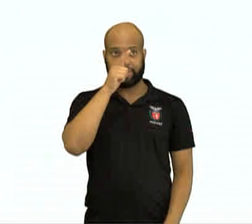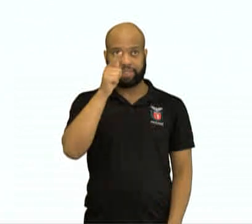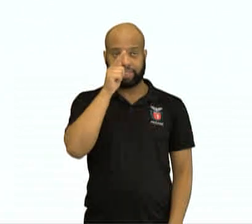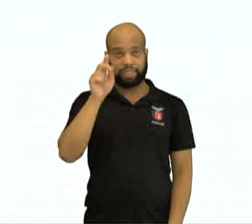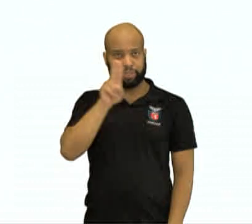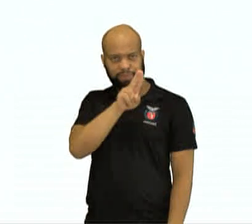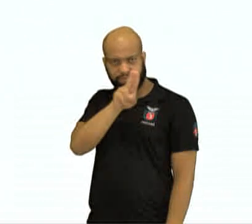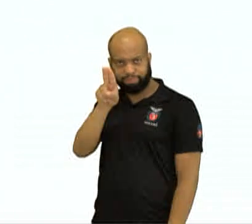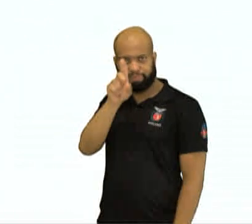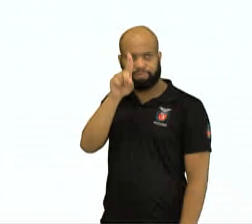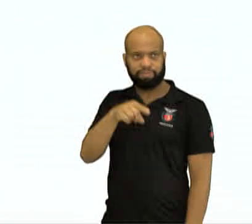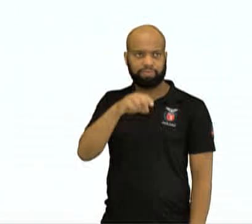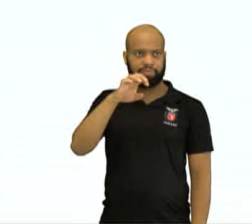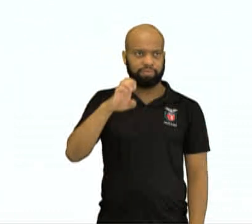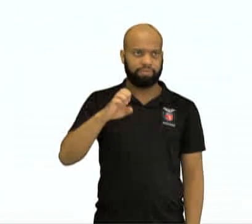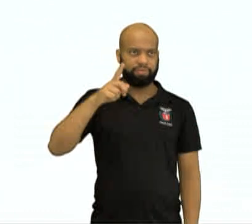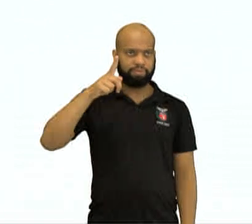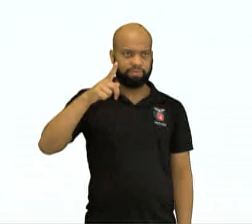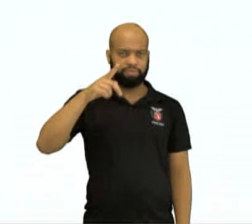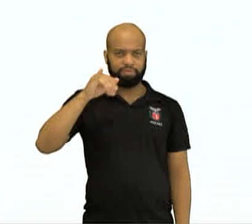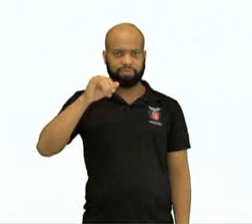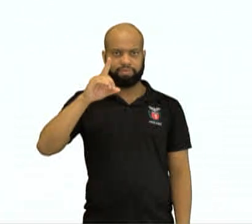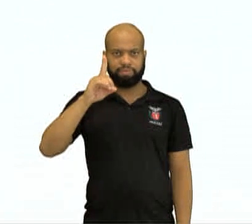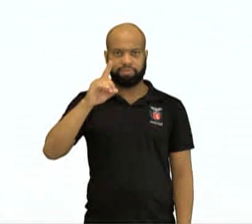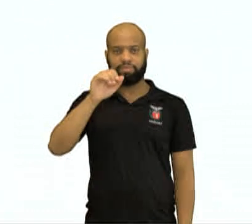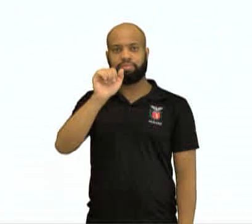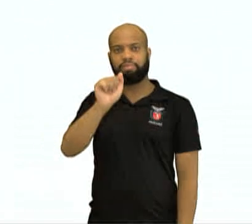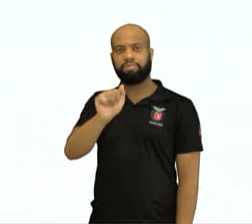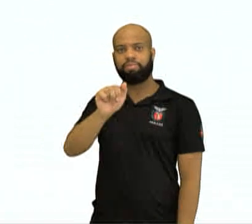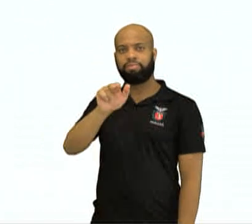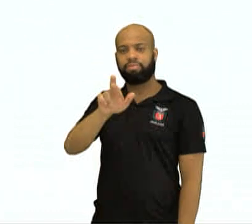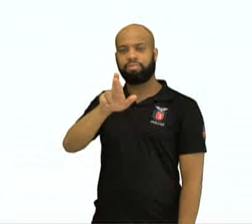um espaço gigantesco,